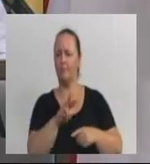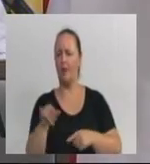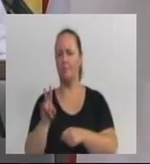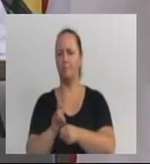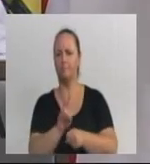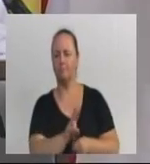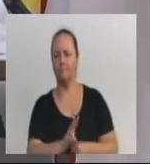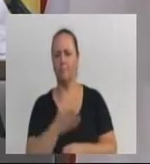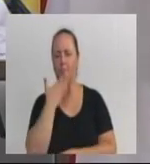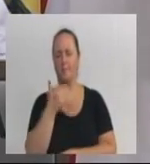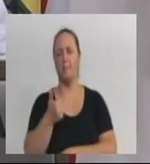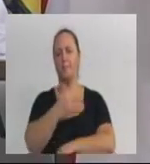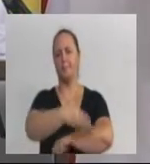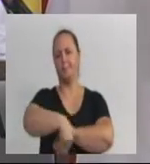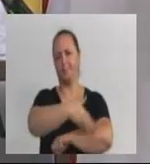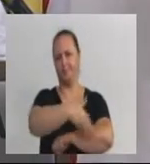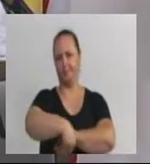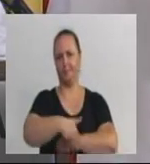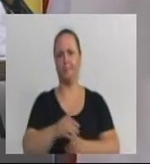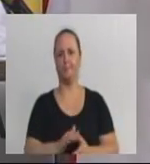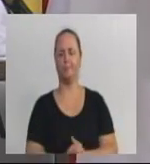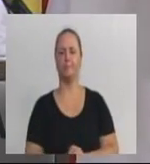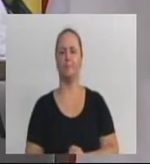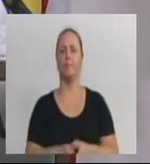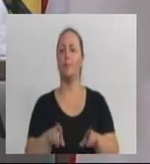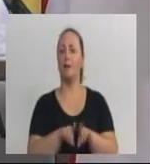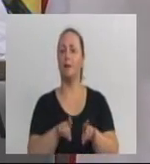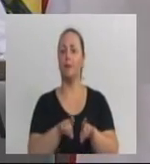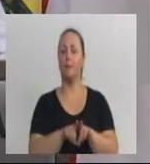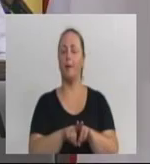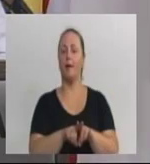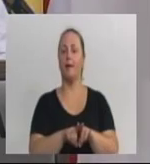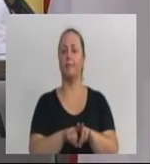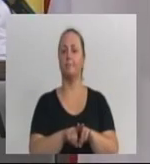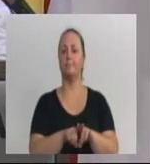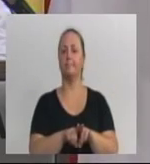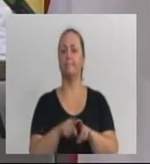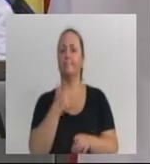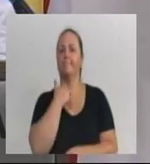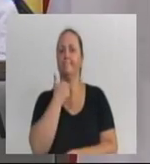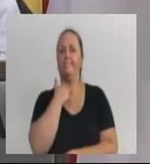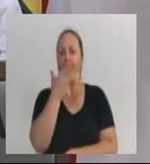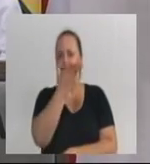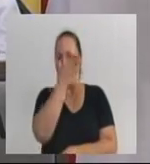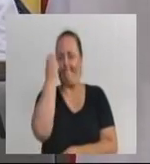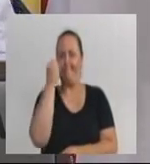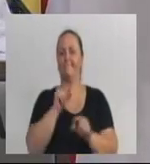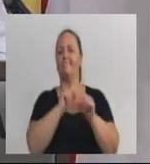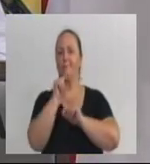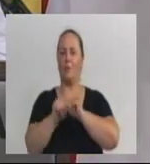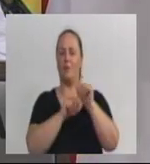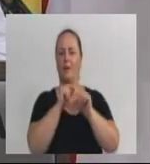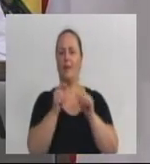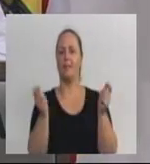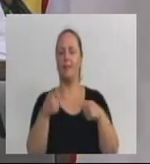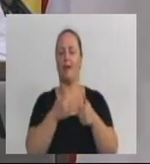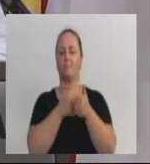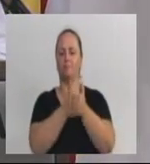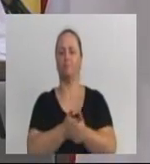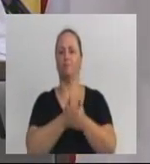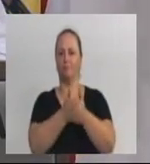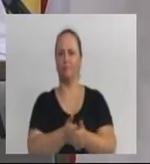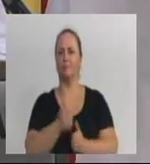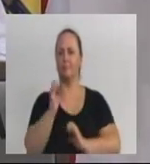essa melhoria naquela rua. Também não esquecendo que hoje nós podemos acompanhar o andamento da